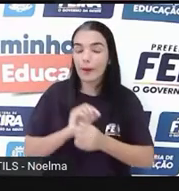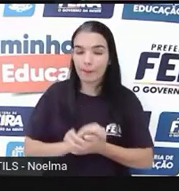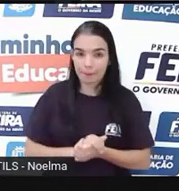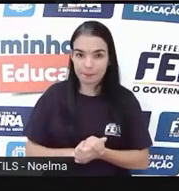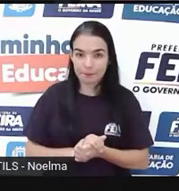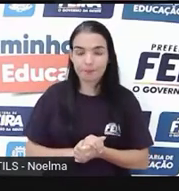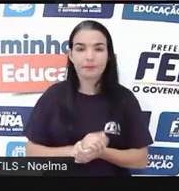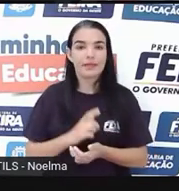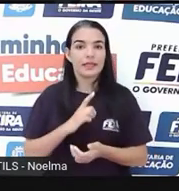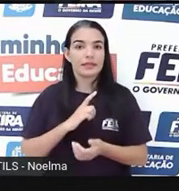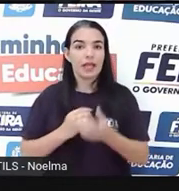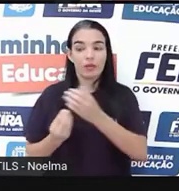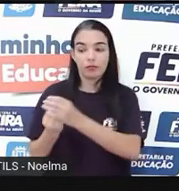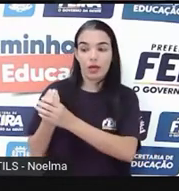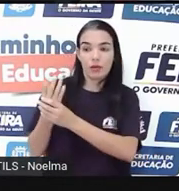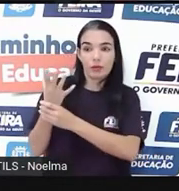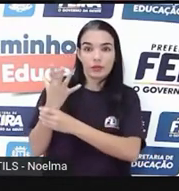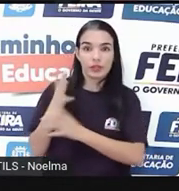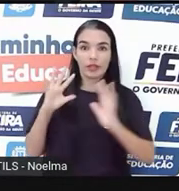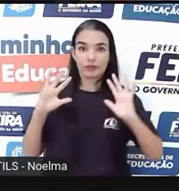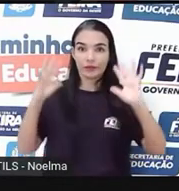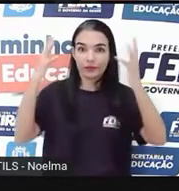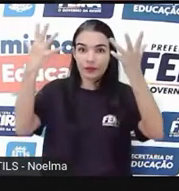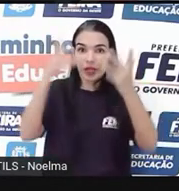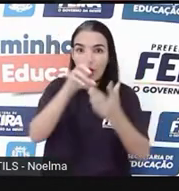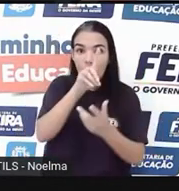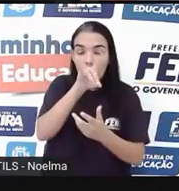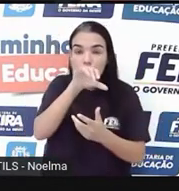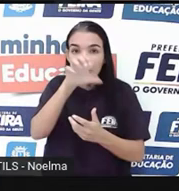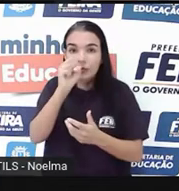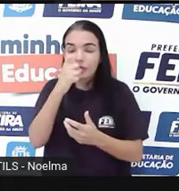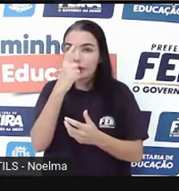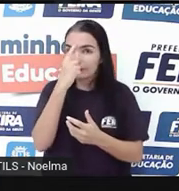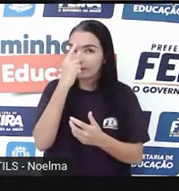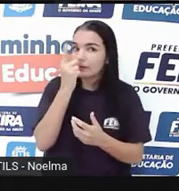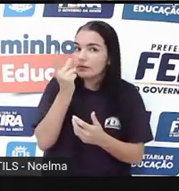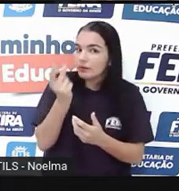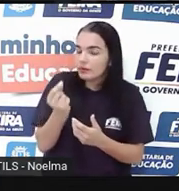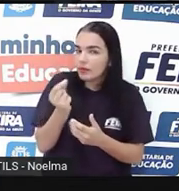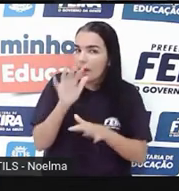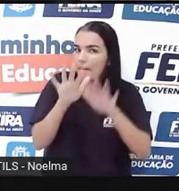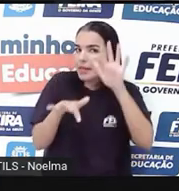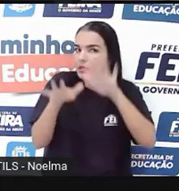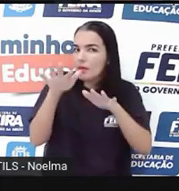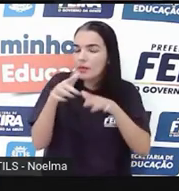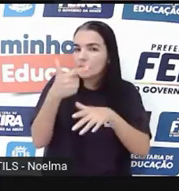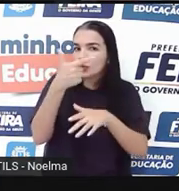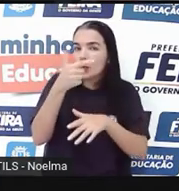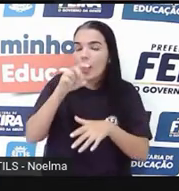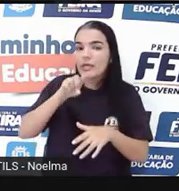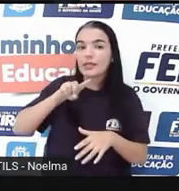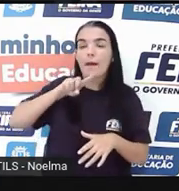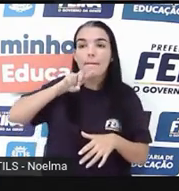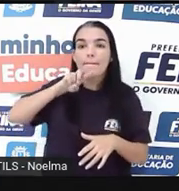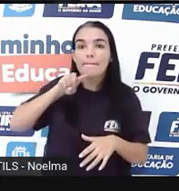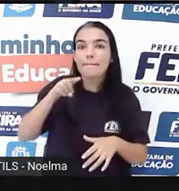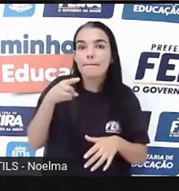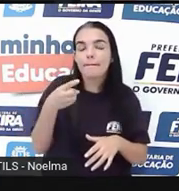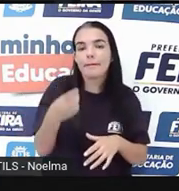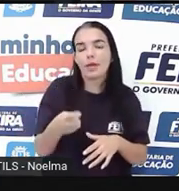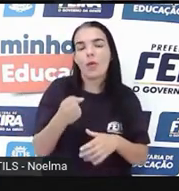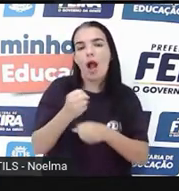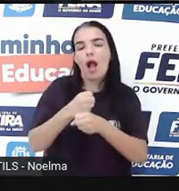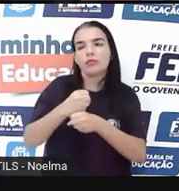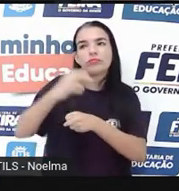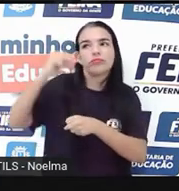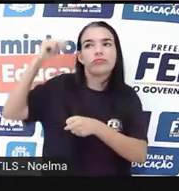que a origem do Halloween remonta a aproximadamente 2.000 anos atrás e está